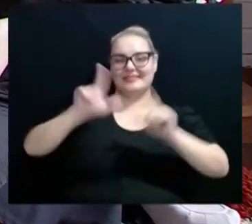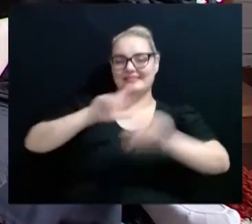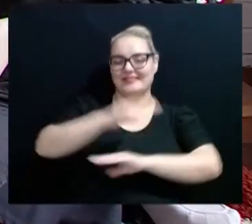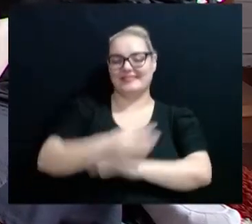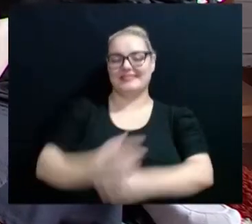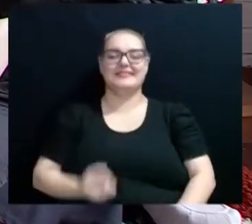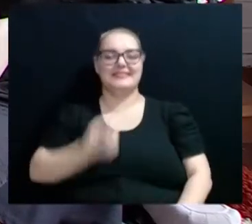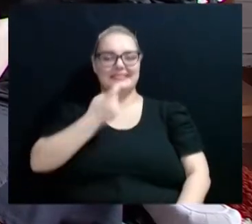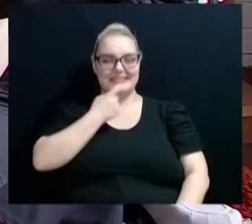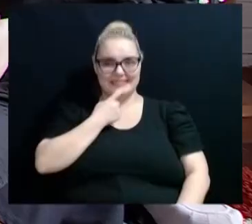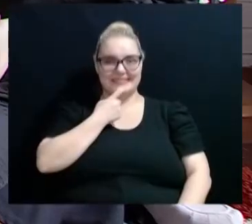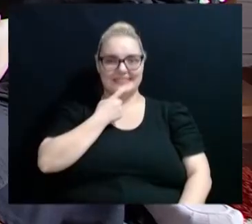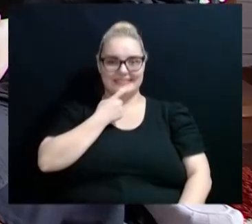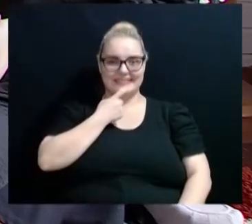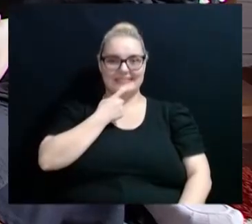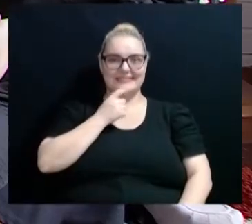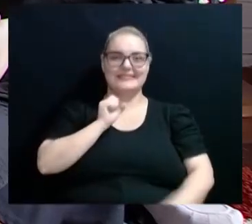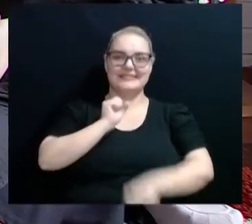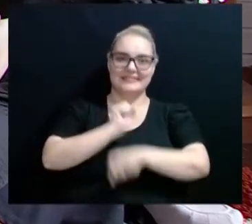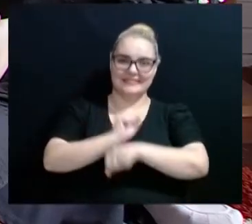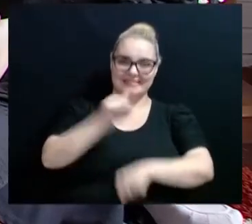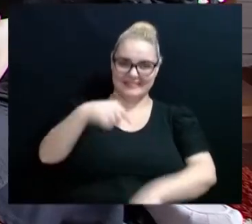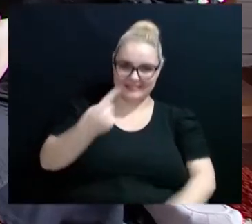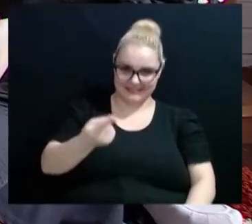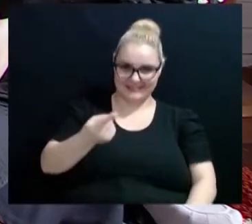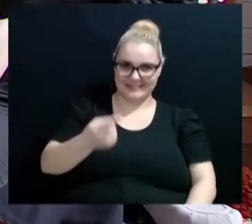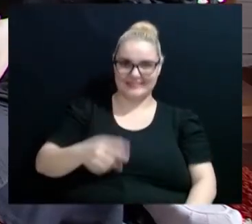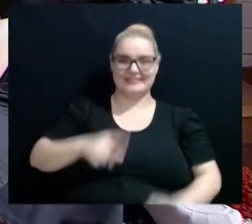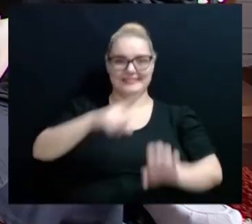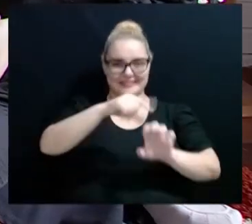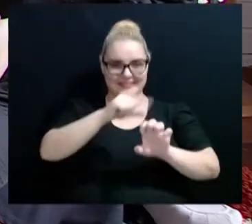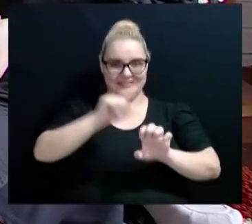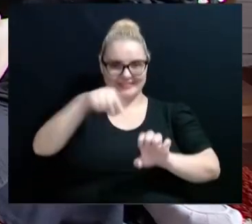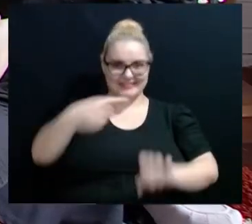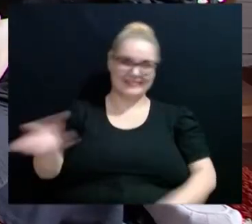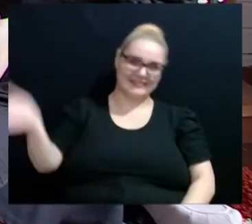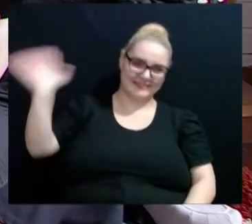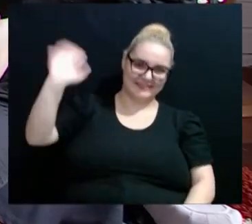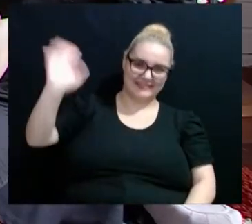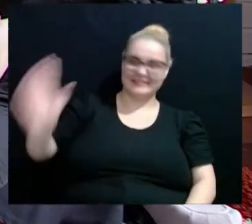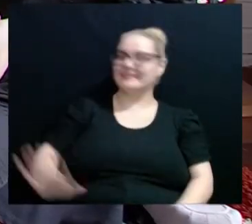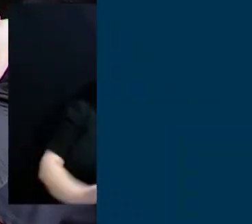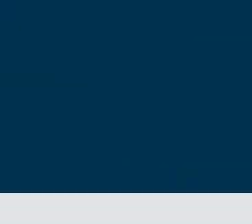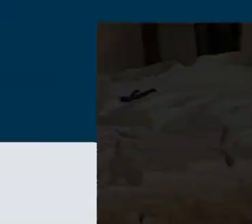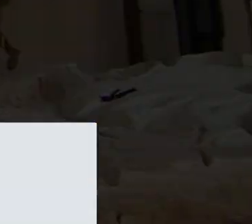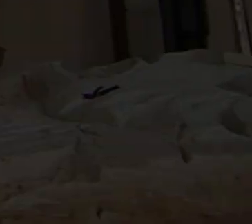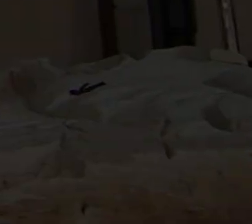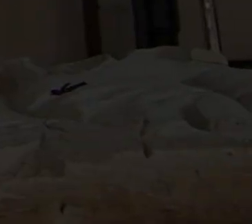youtube.com/TV Câmara Campinas. Eu te espero no próximo Ser Empreendedor.